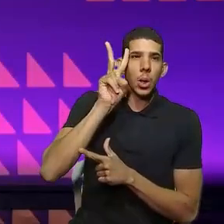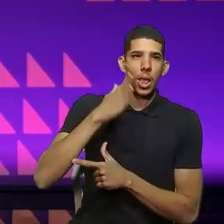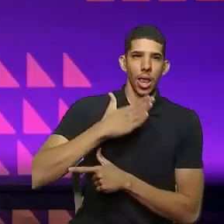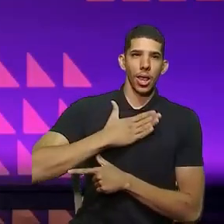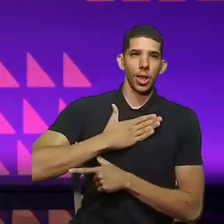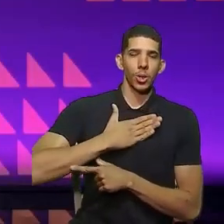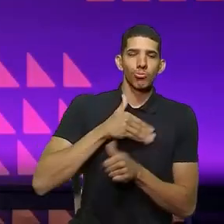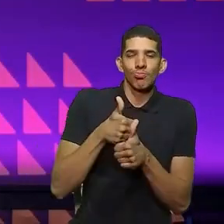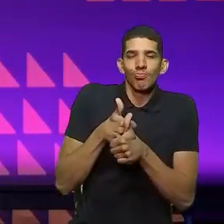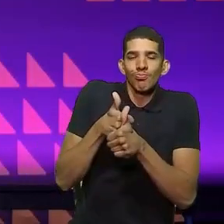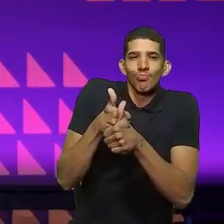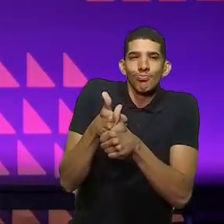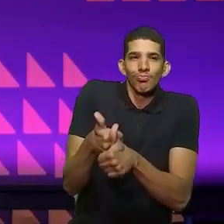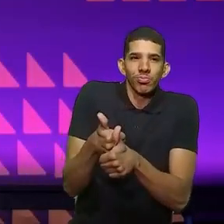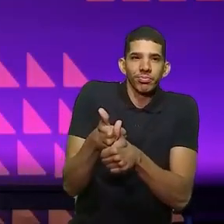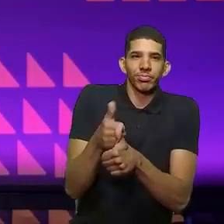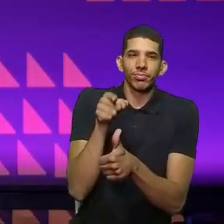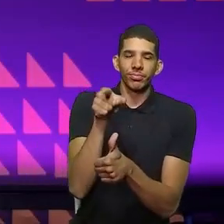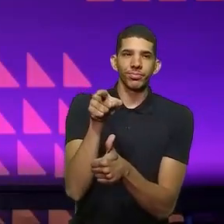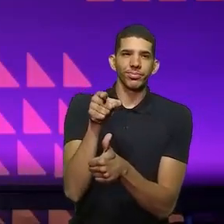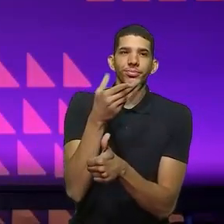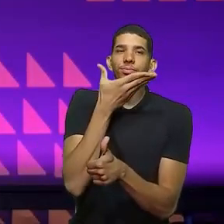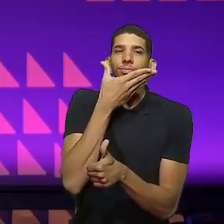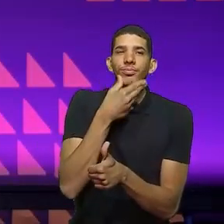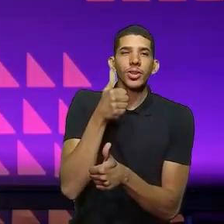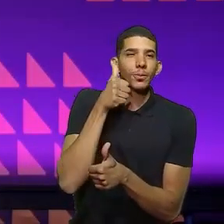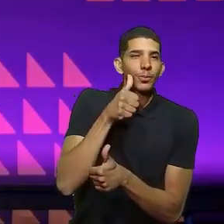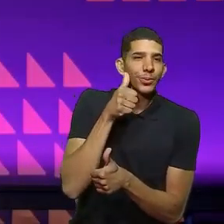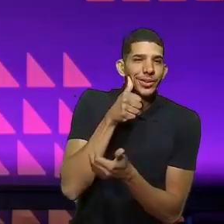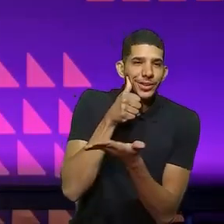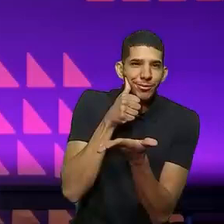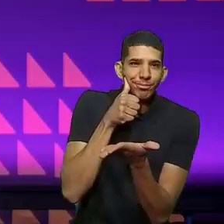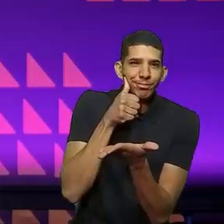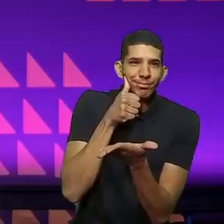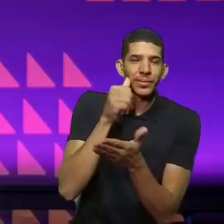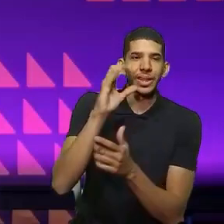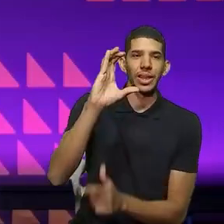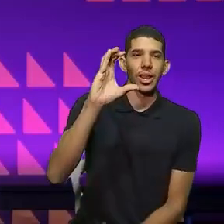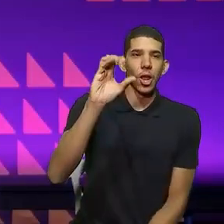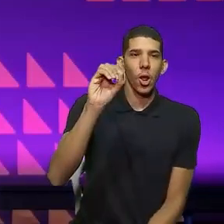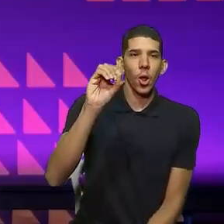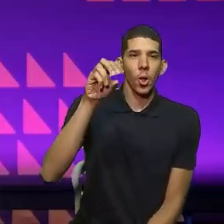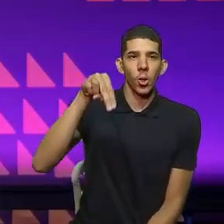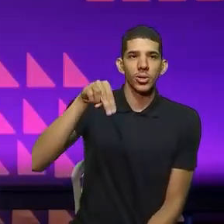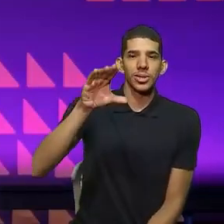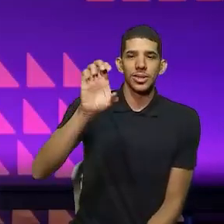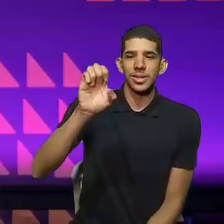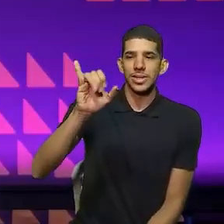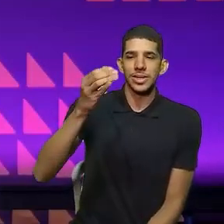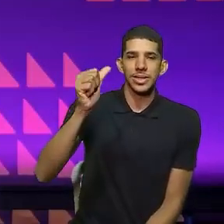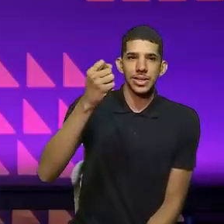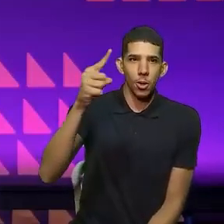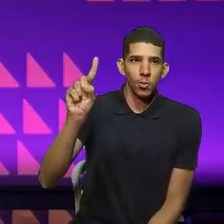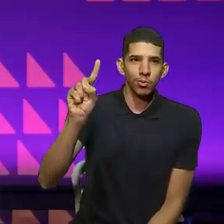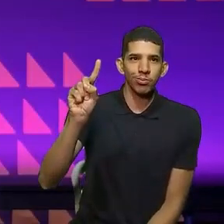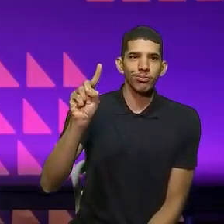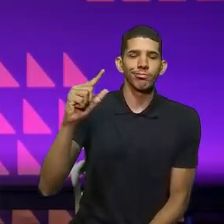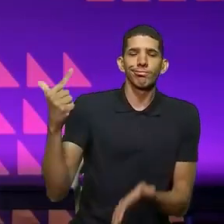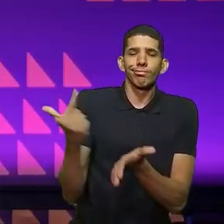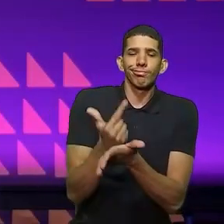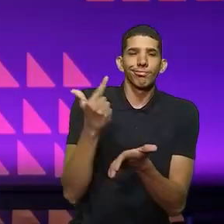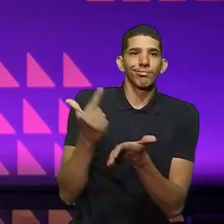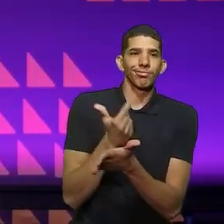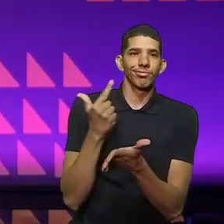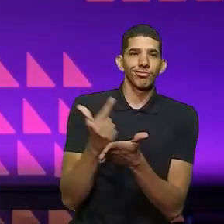Conceição Evaristo desde quando ela ia aos eventos e carregava os seus livros em uma mala. Em um